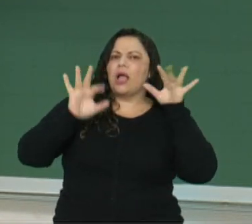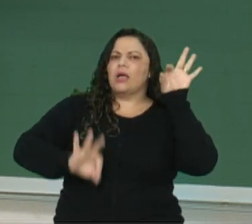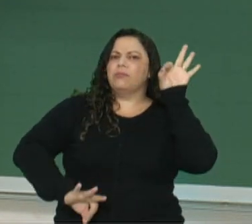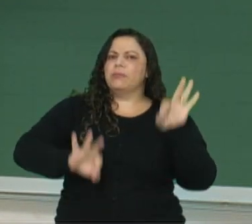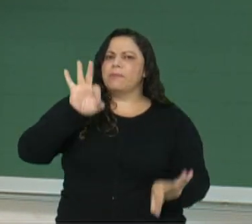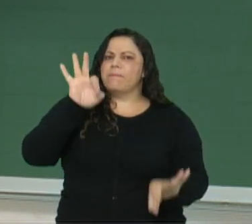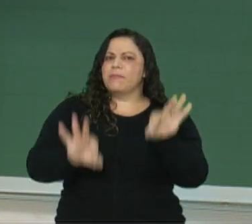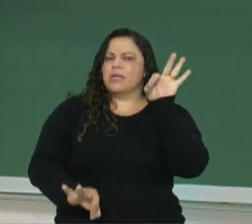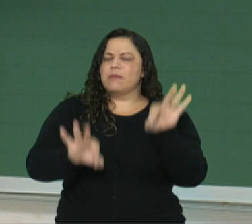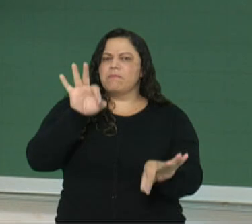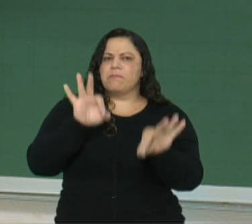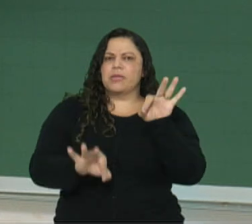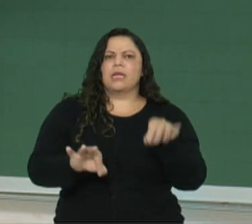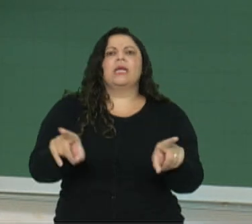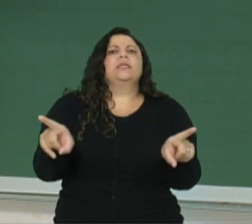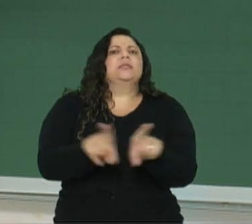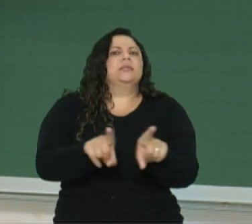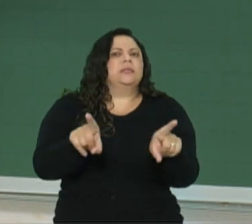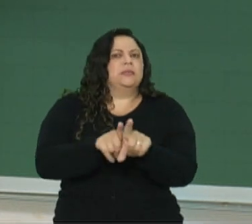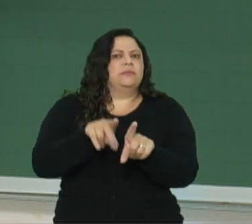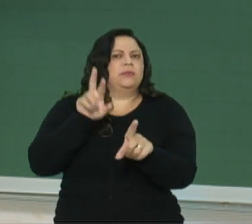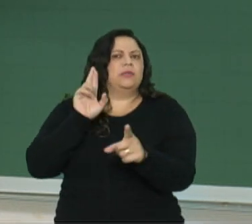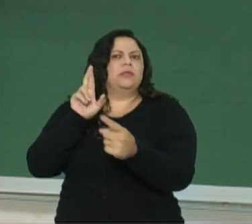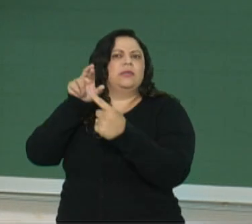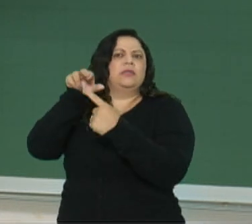e falamos a partir disso também.